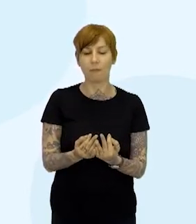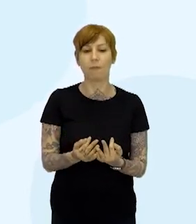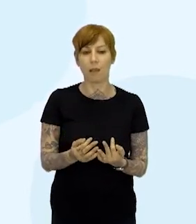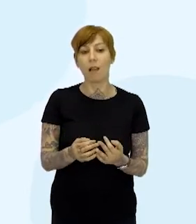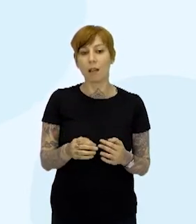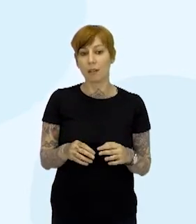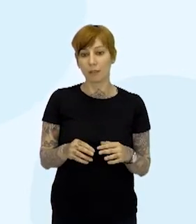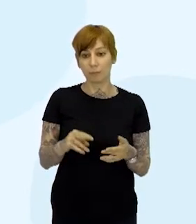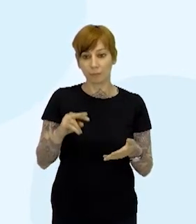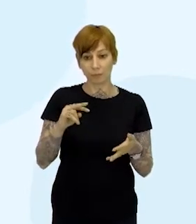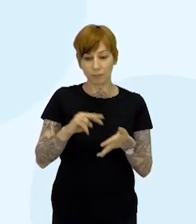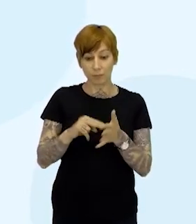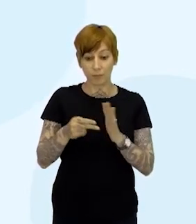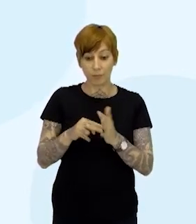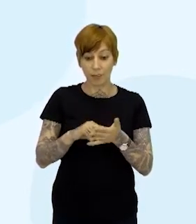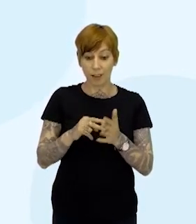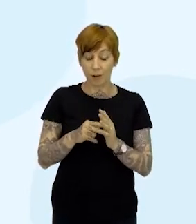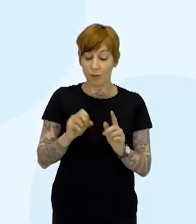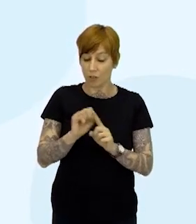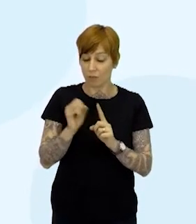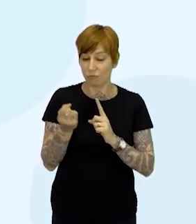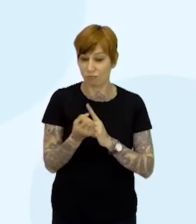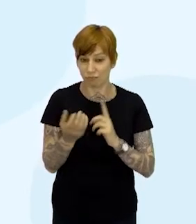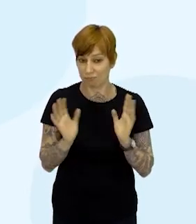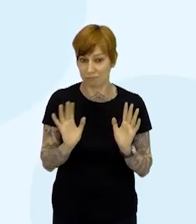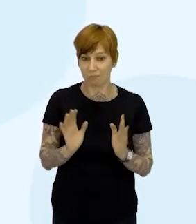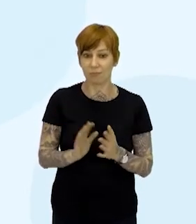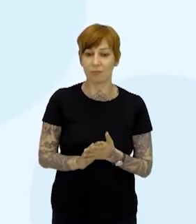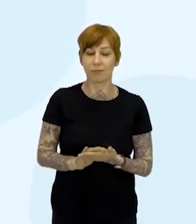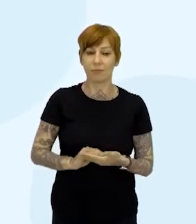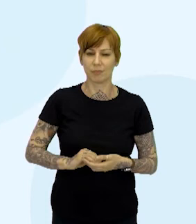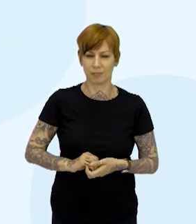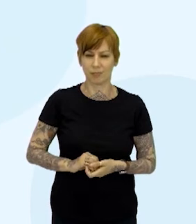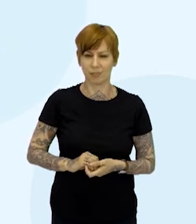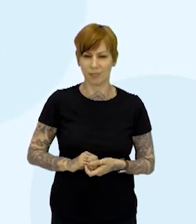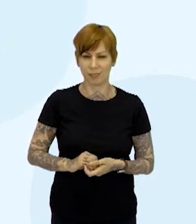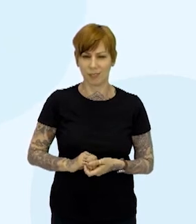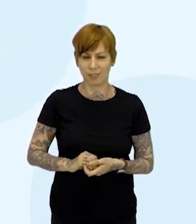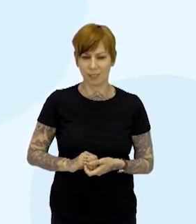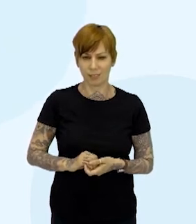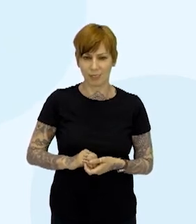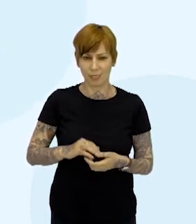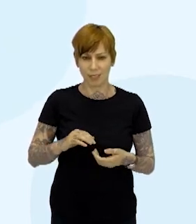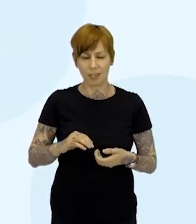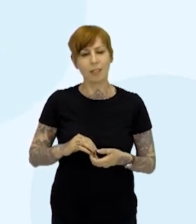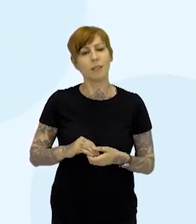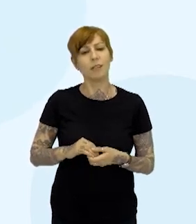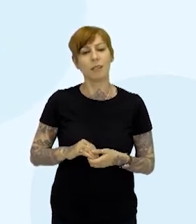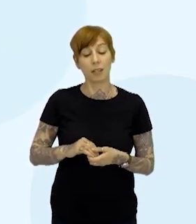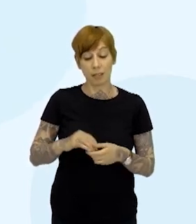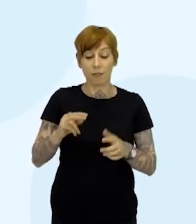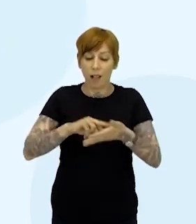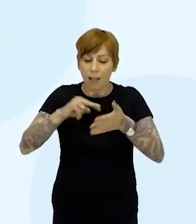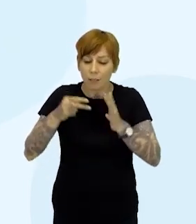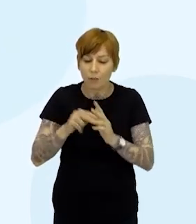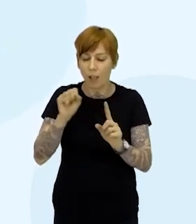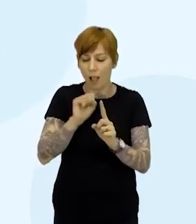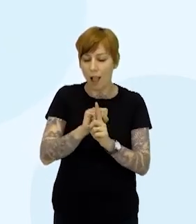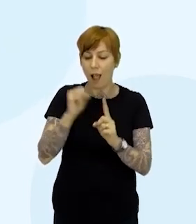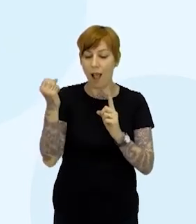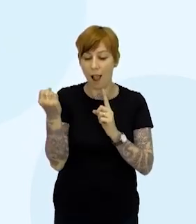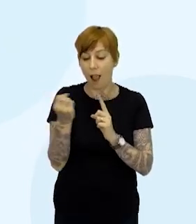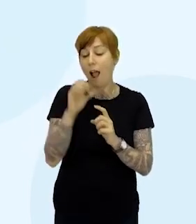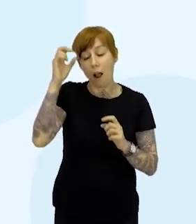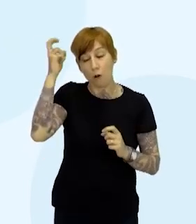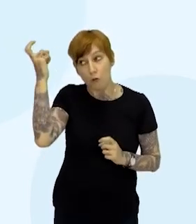aqui, a Pro Juliana, por exemplo, ou da Protânia. Era uma questão da cultura. E a